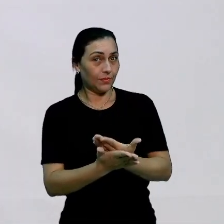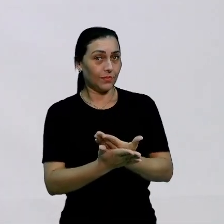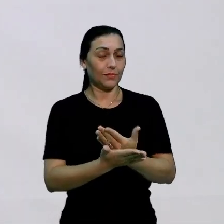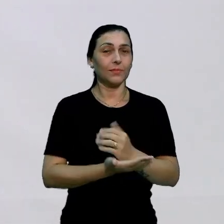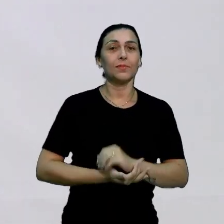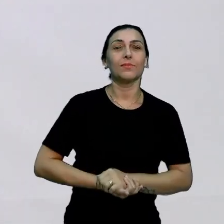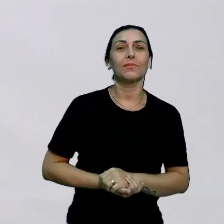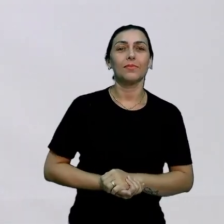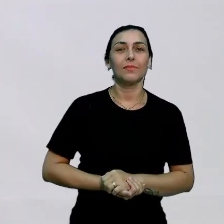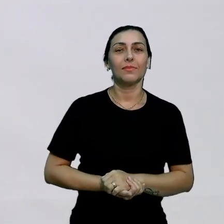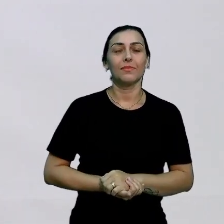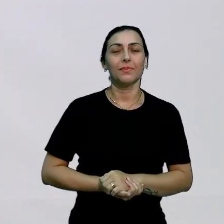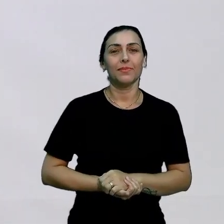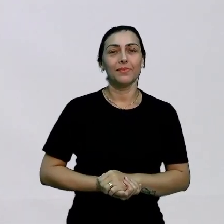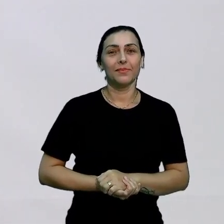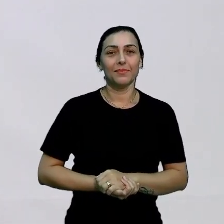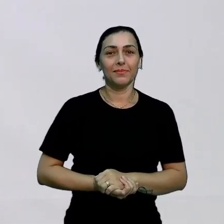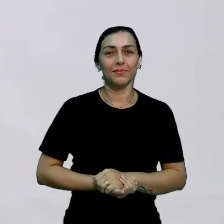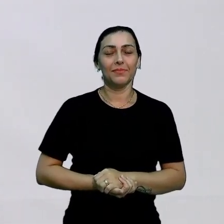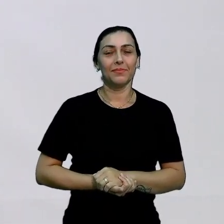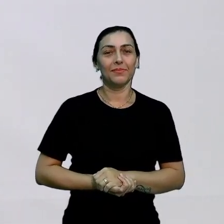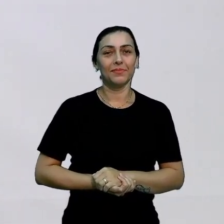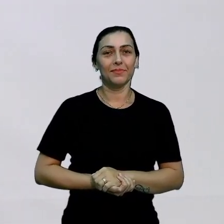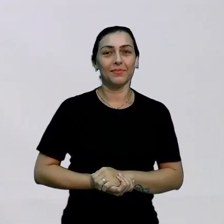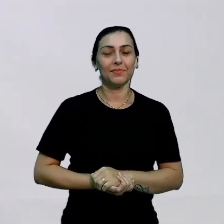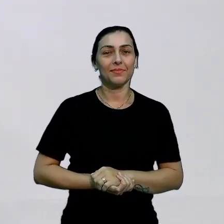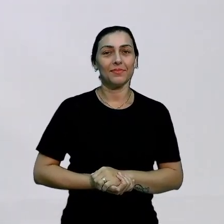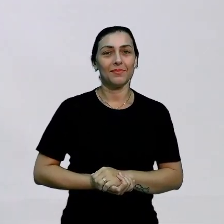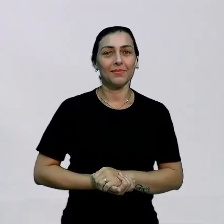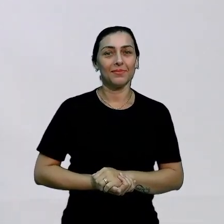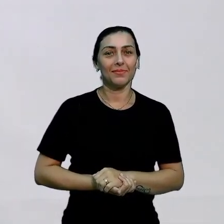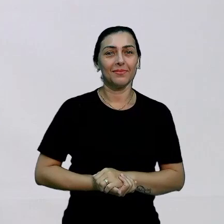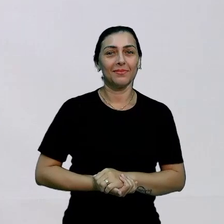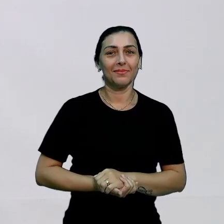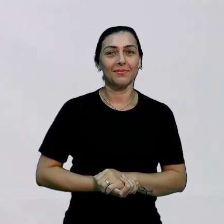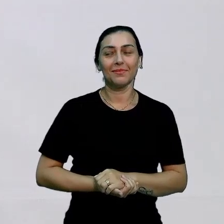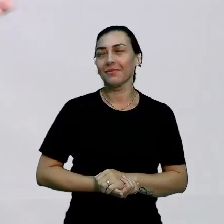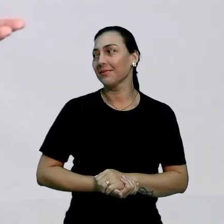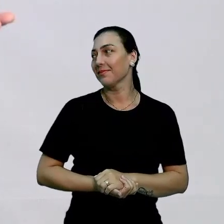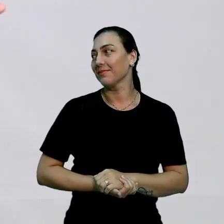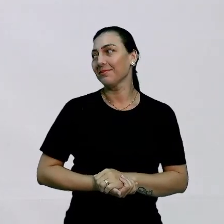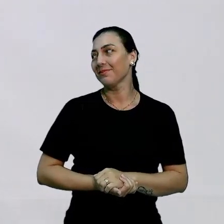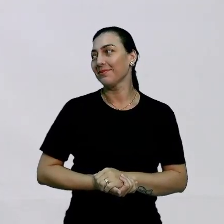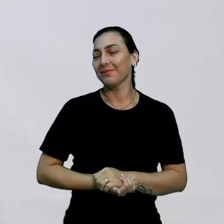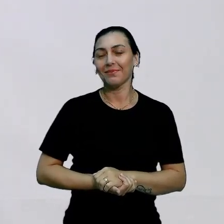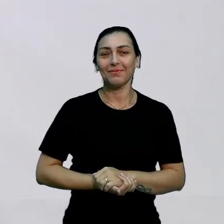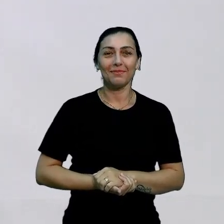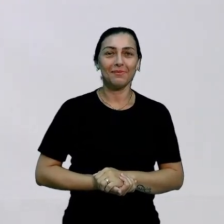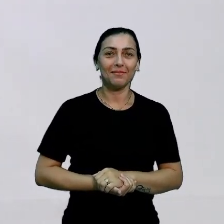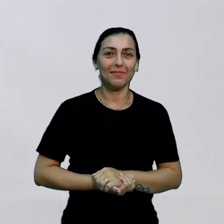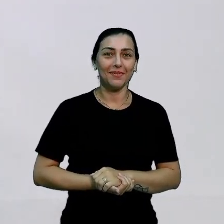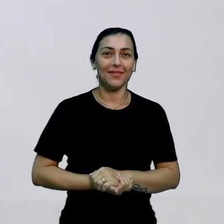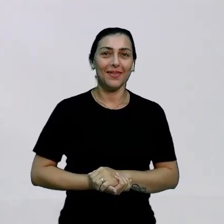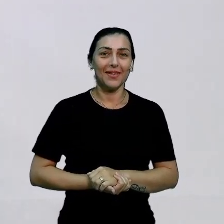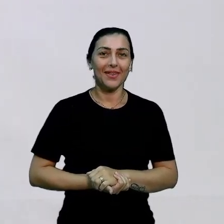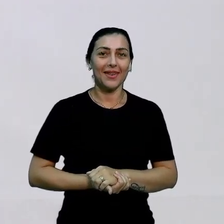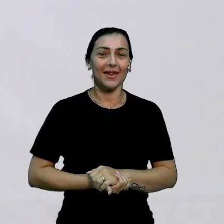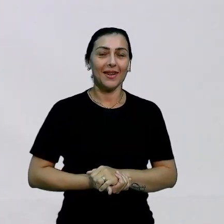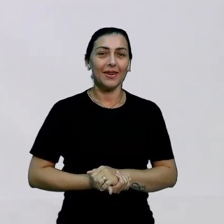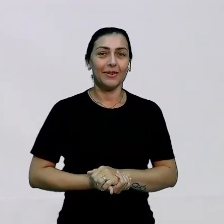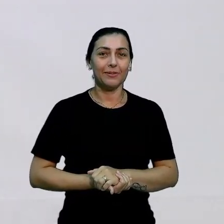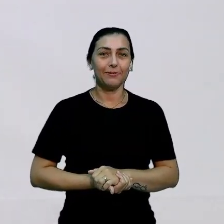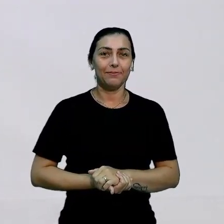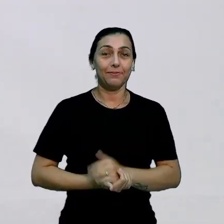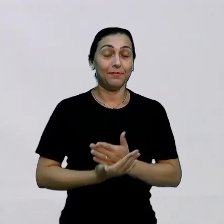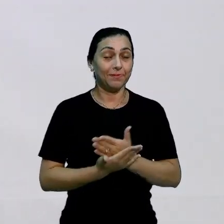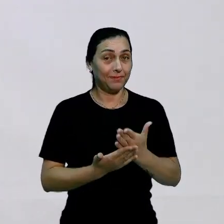Olá, galerinha, tudo bem? Eu sou o professor Daniel Araújo, professor de língua espanhola. E nós estamos iniciando, galera, mais um ciclo, mais uma